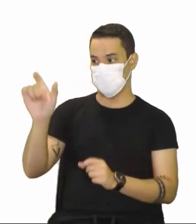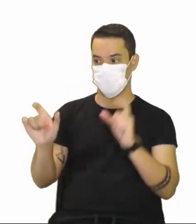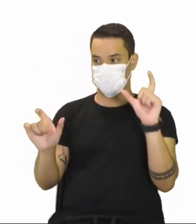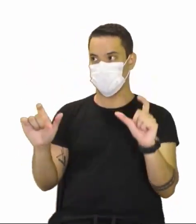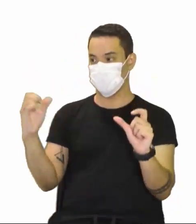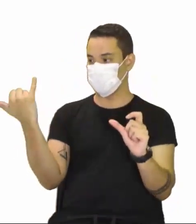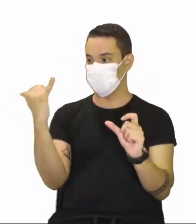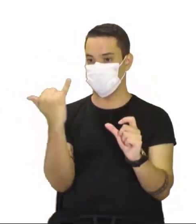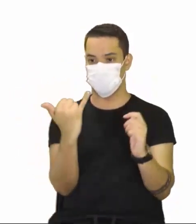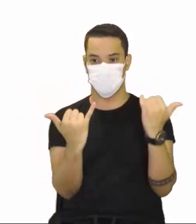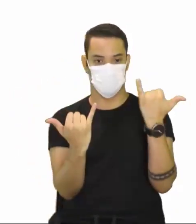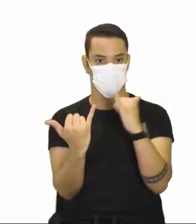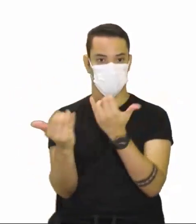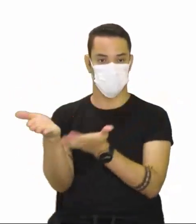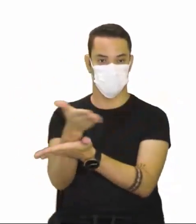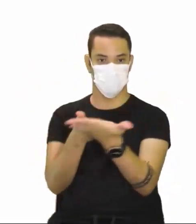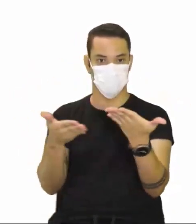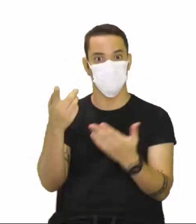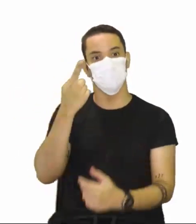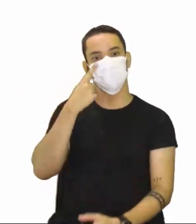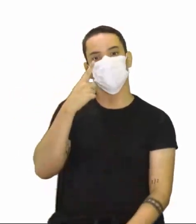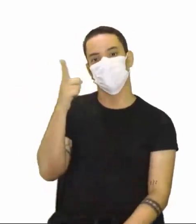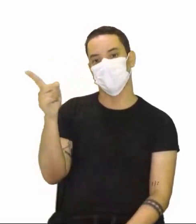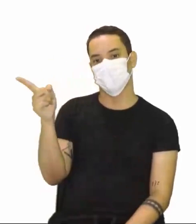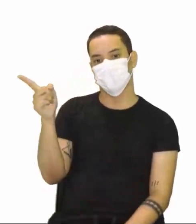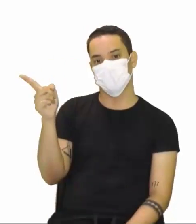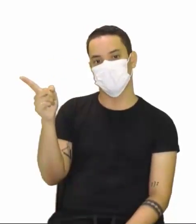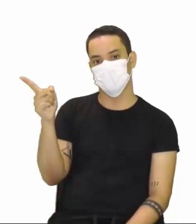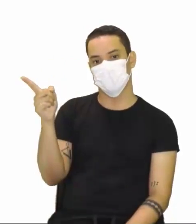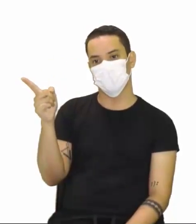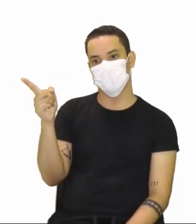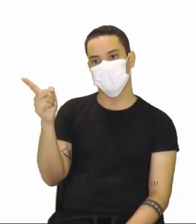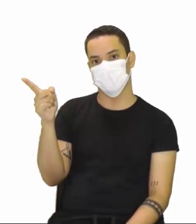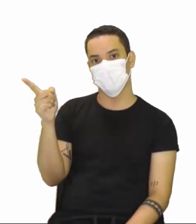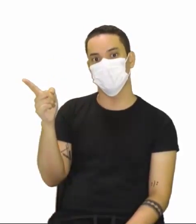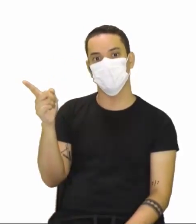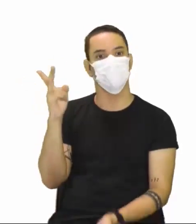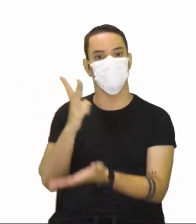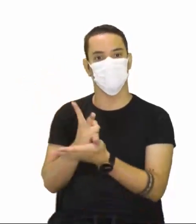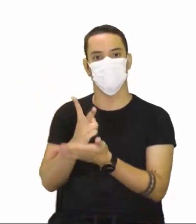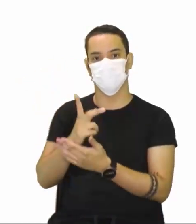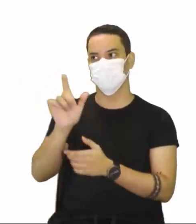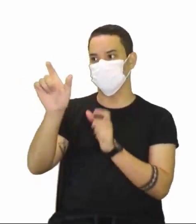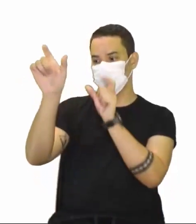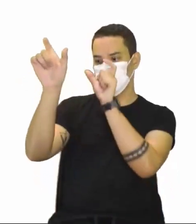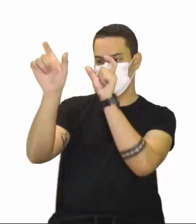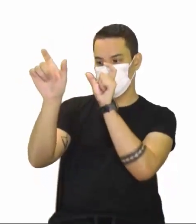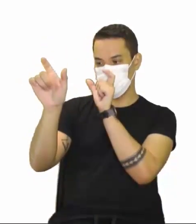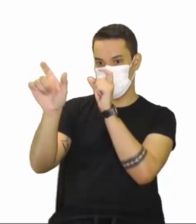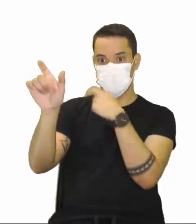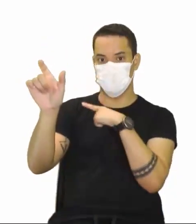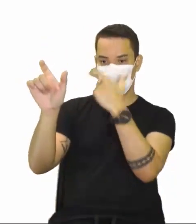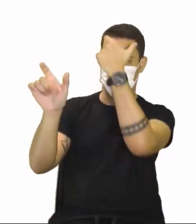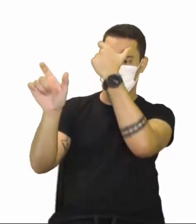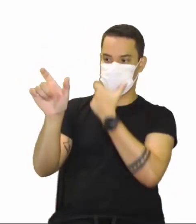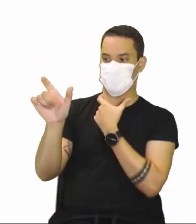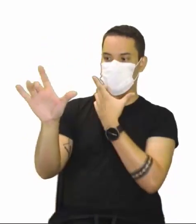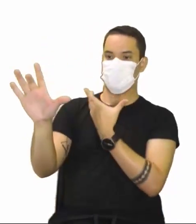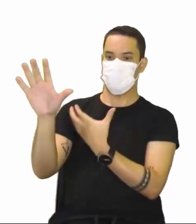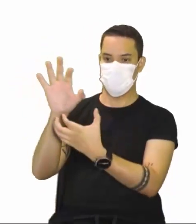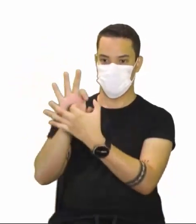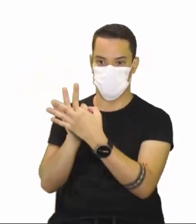elétrons, isso quer dizer assim, ó, o que é meu é seu. Existe um compartilhamento para que eles